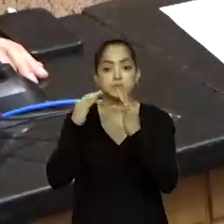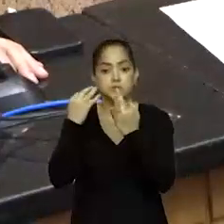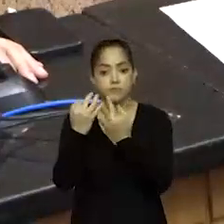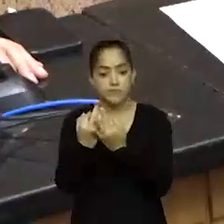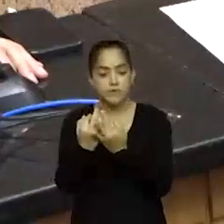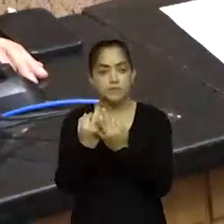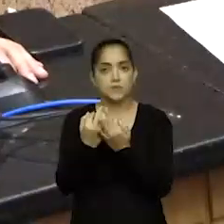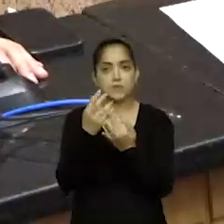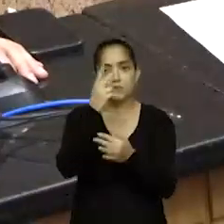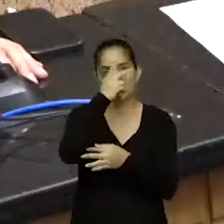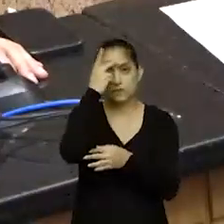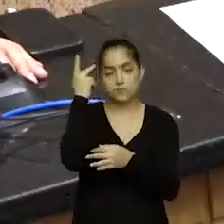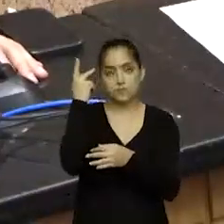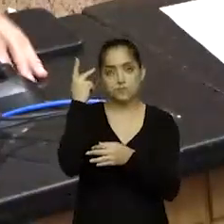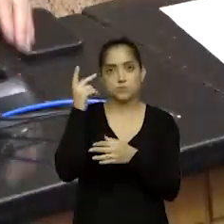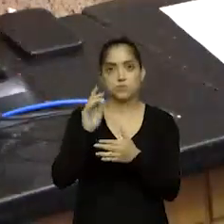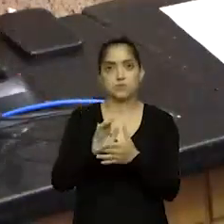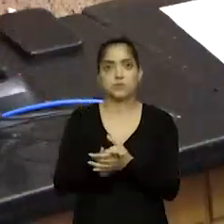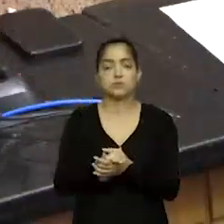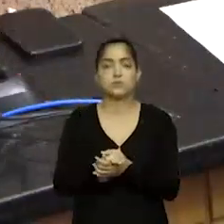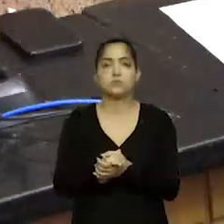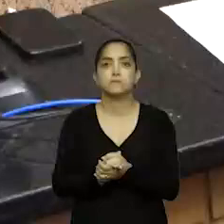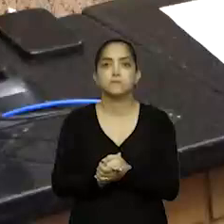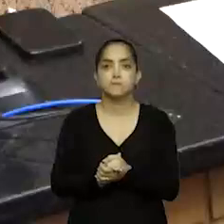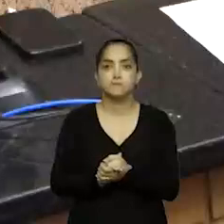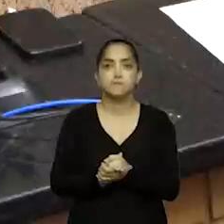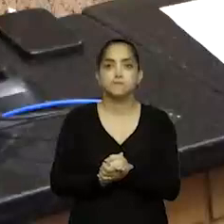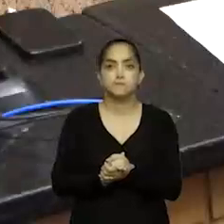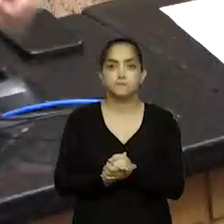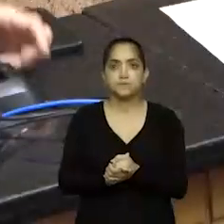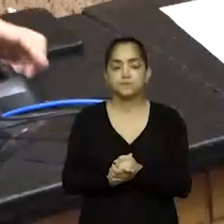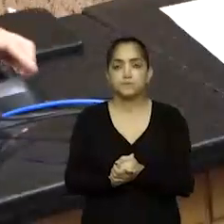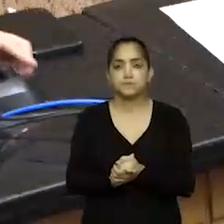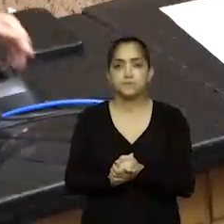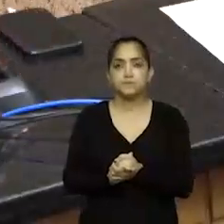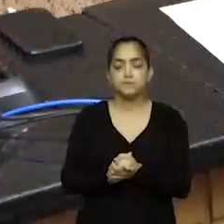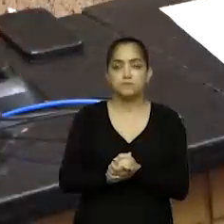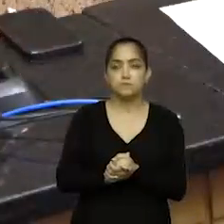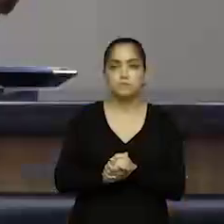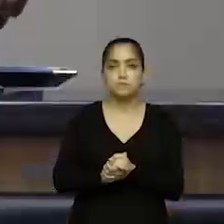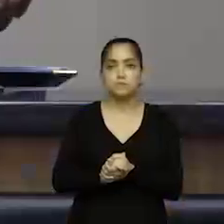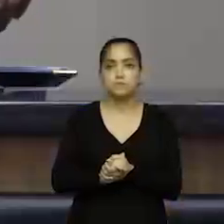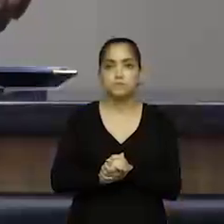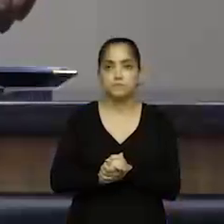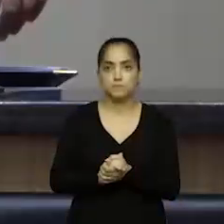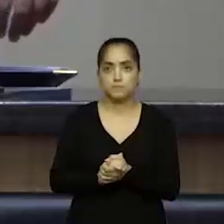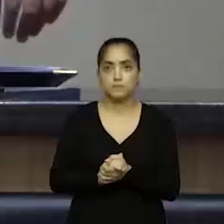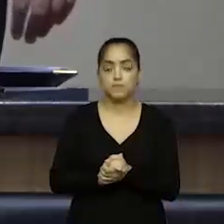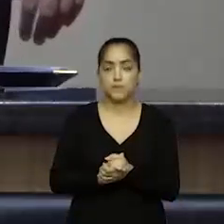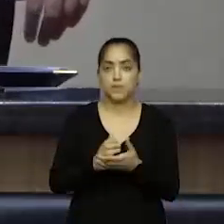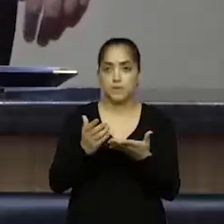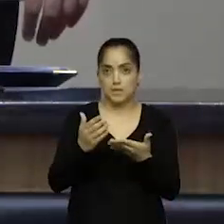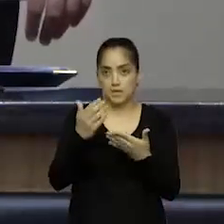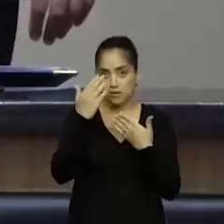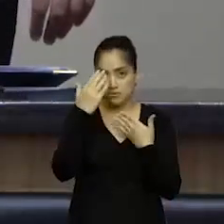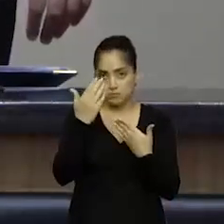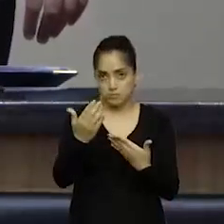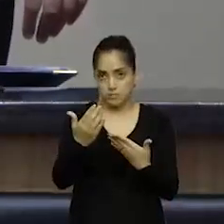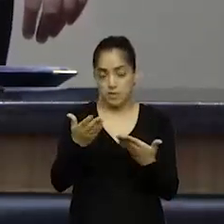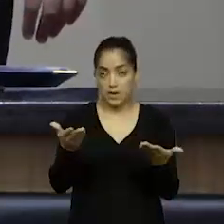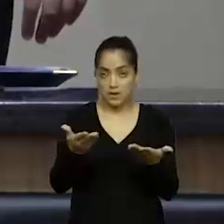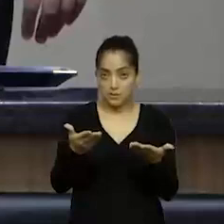indivíduos, e não a segurança e a liberdade do bandido. Obrigado, deputado Bruno. Ainda para discutir a